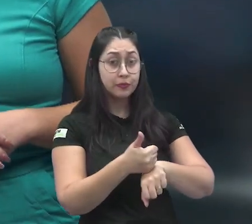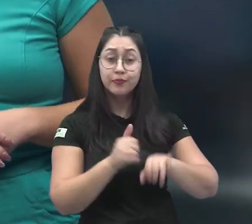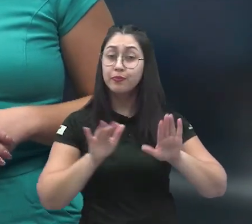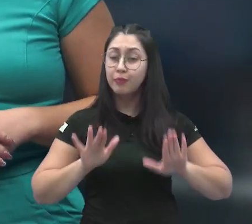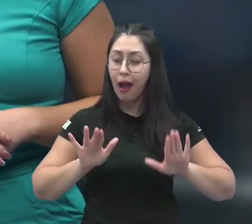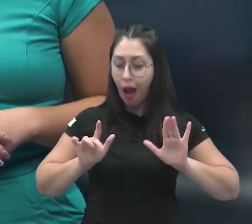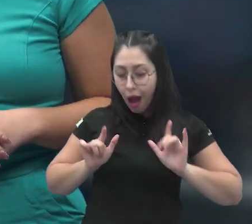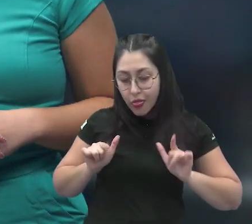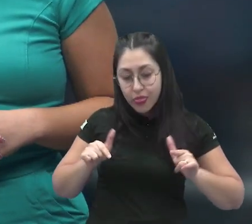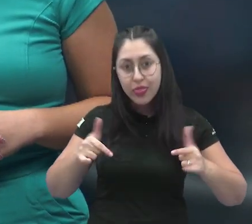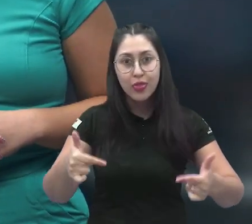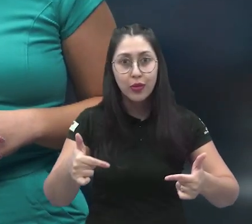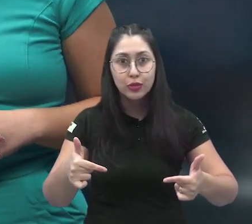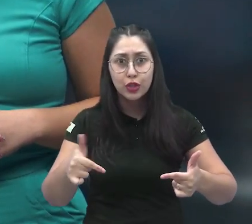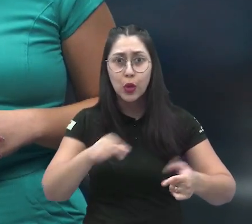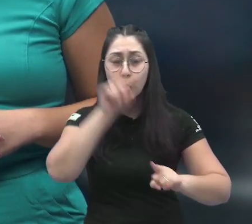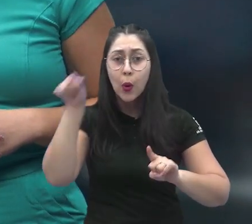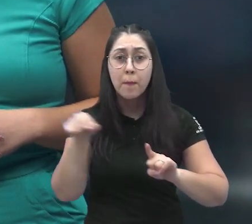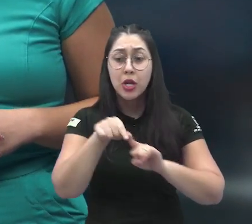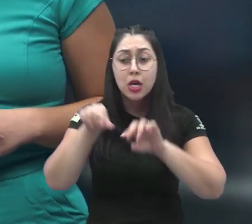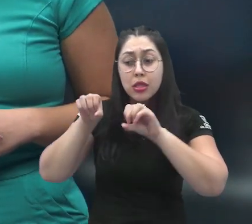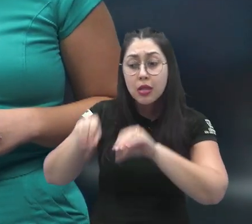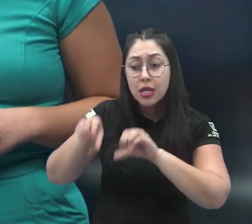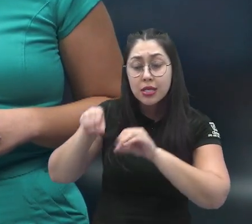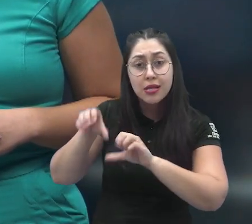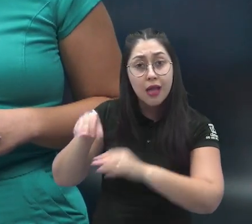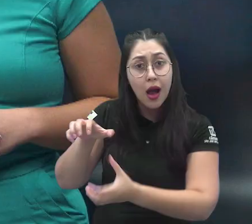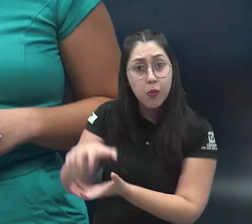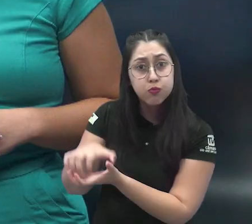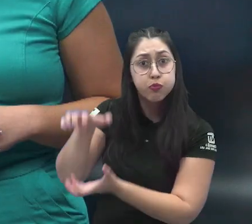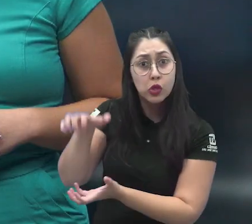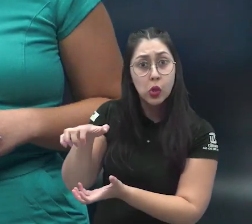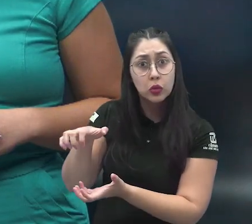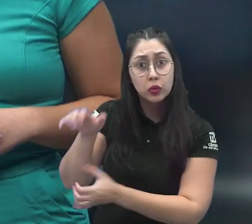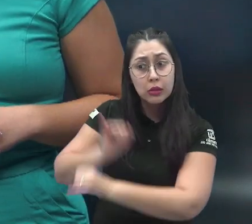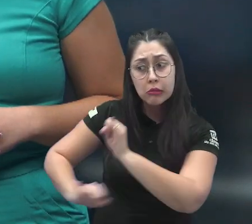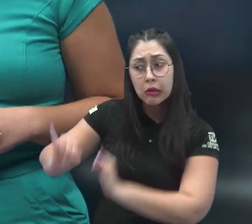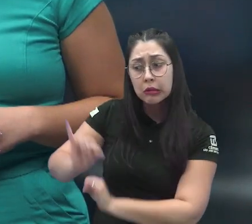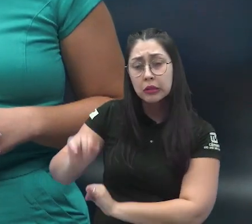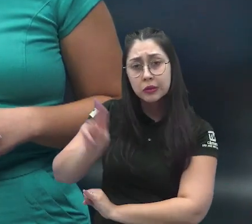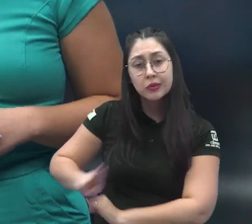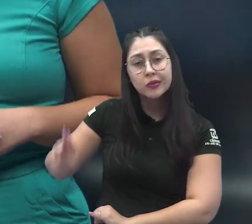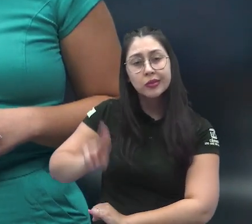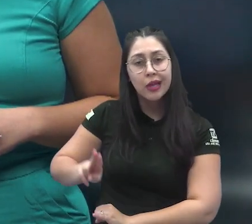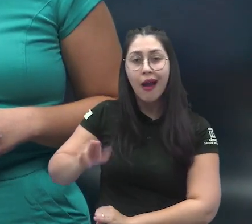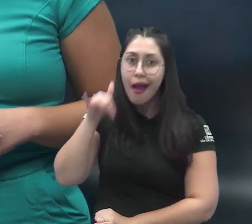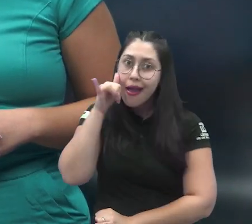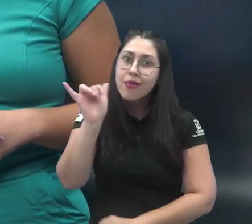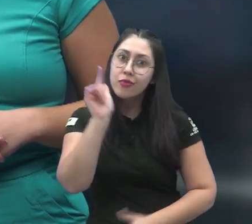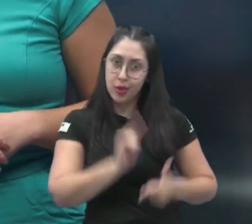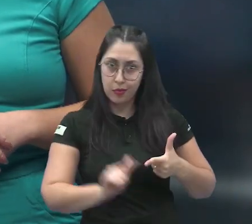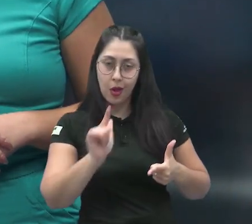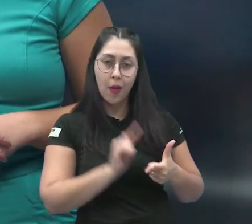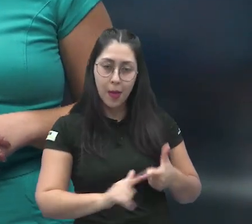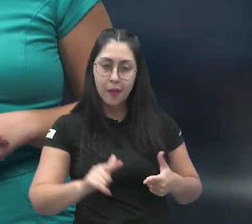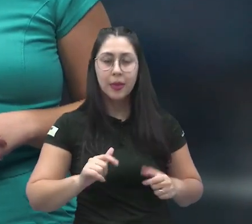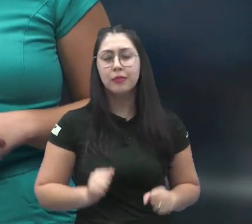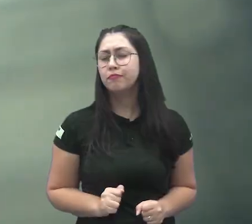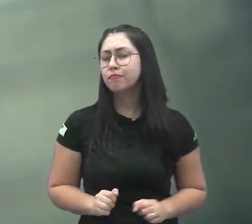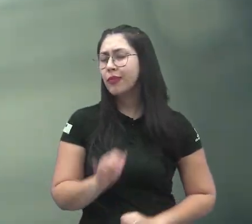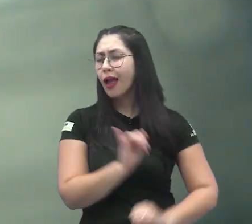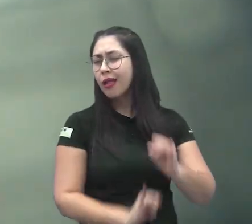digitais. Iniciativas voltadas ao letramento digital da pessoa idosa têm auxiliado no combate a esse